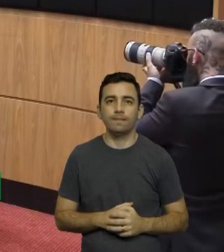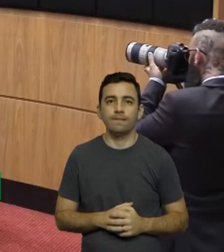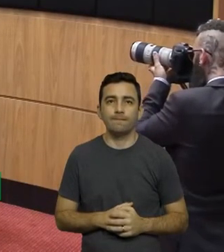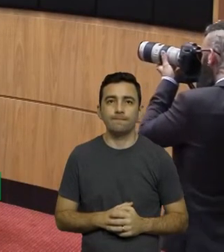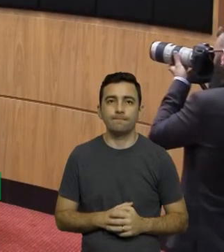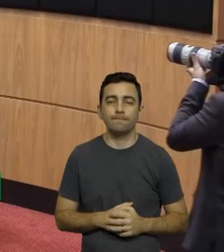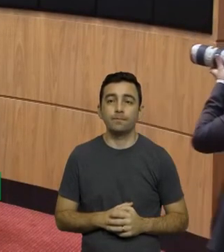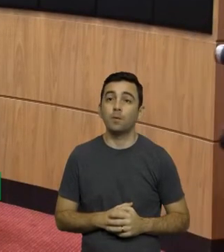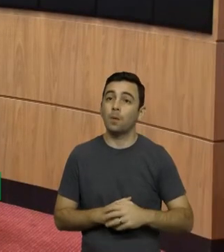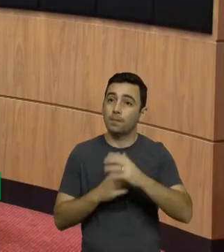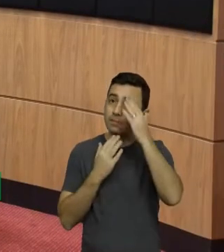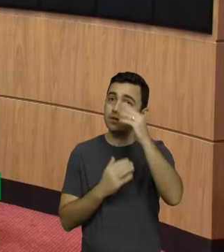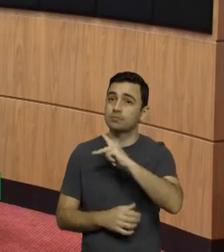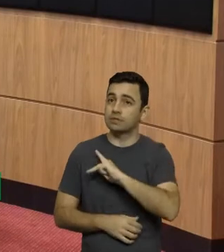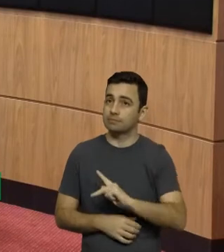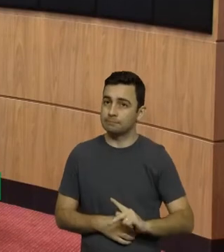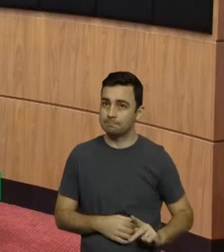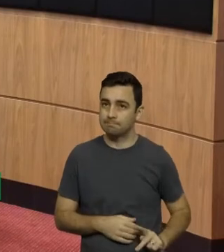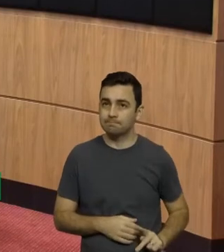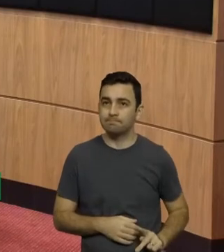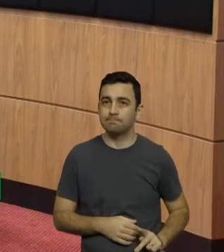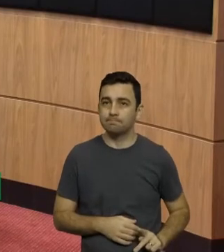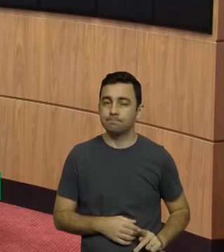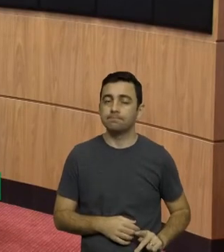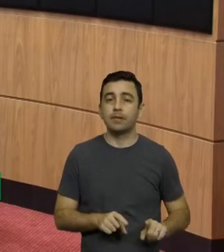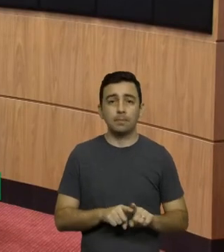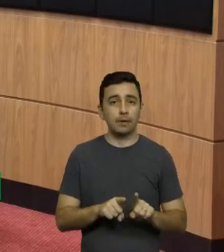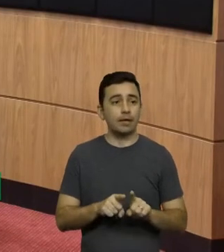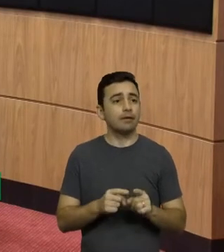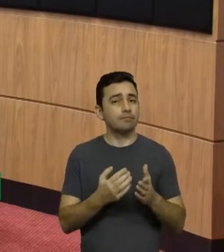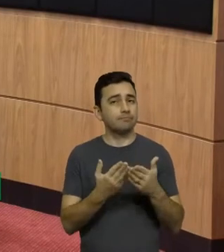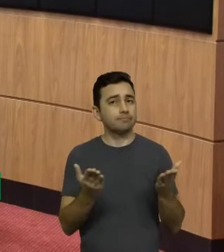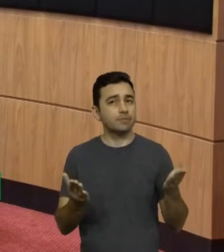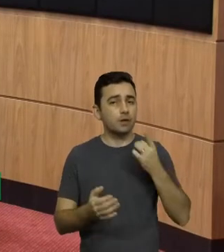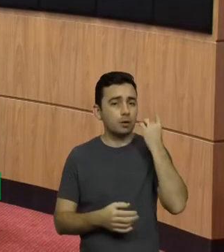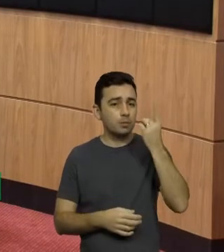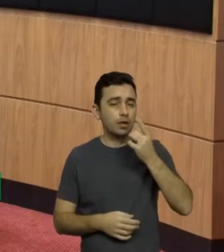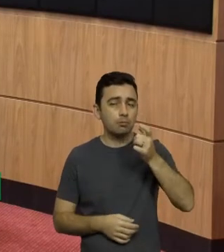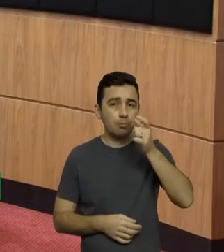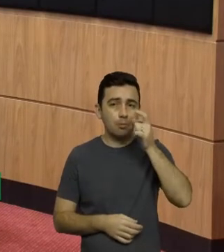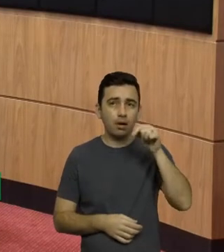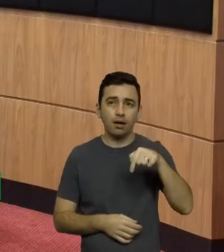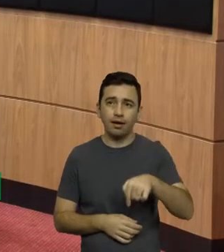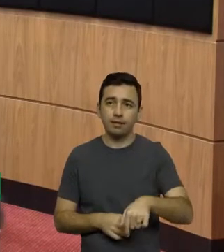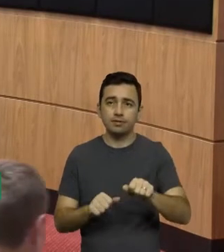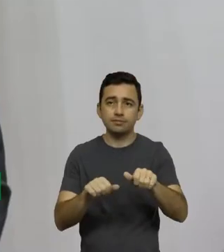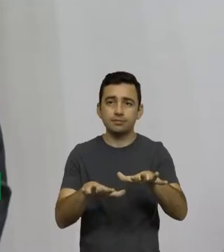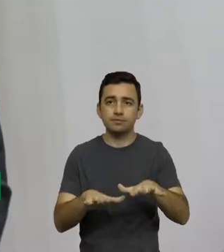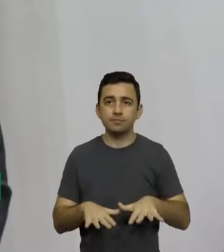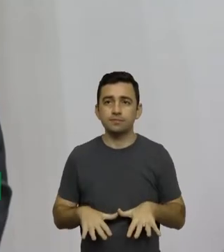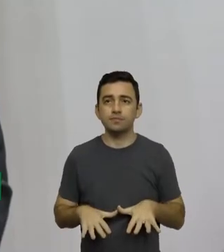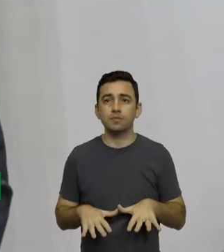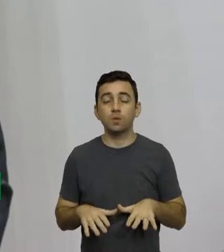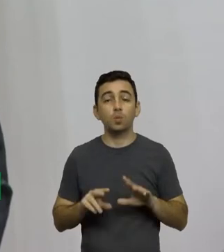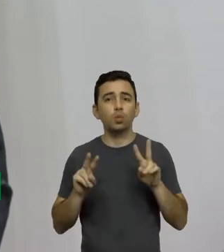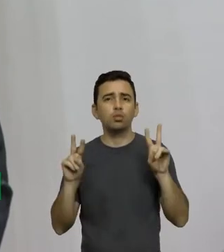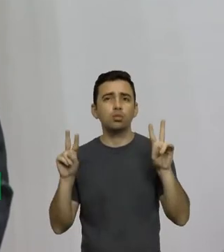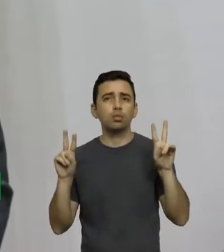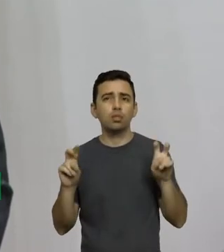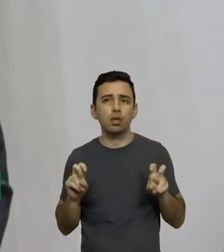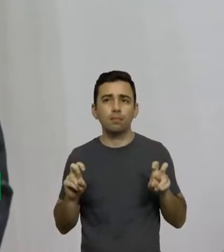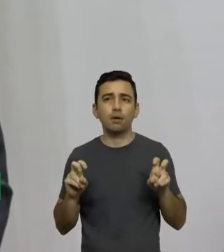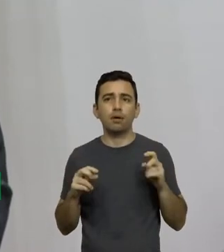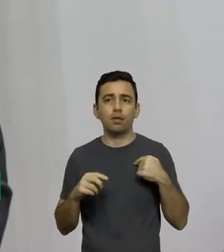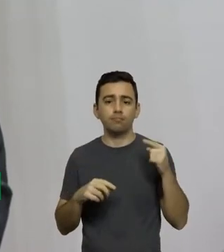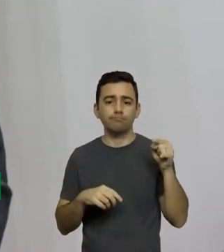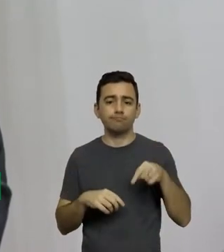Muito obrigado, presidente, demais deputados que acompanham essa sessão. O assunto que me traz a tribuna é